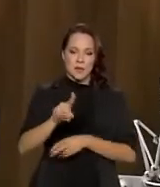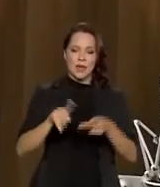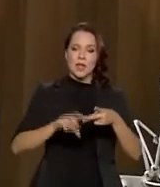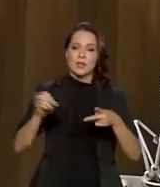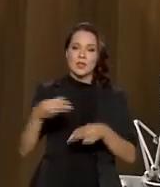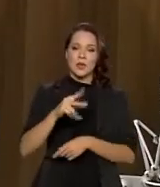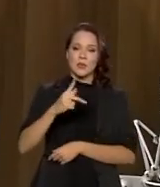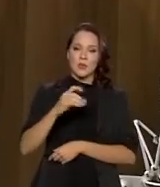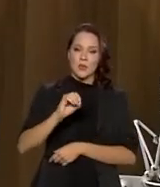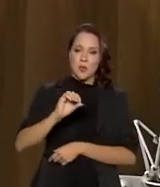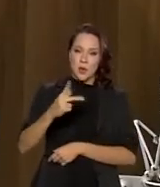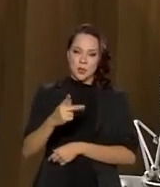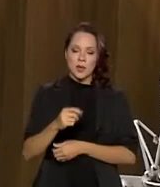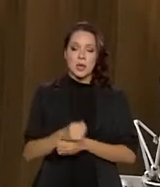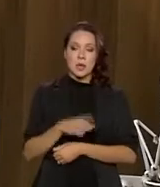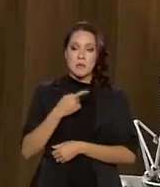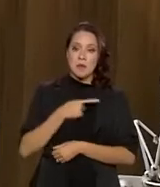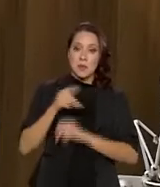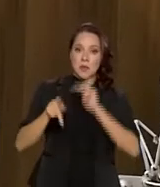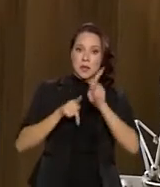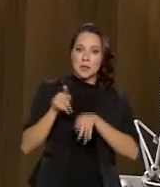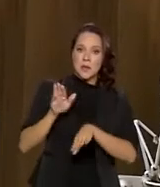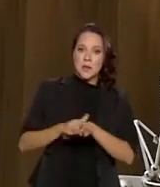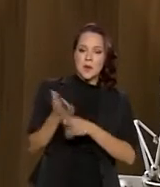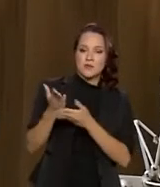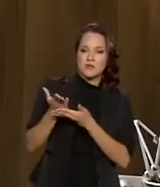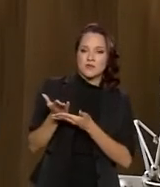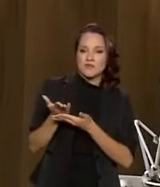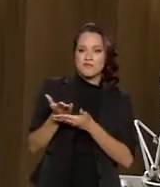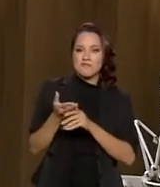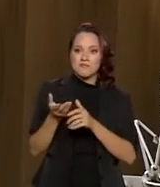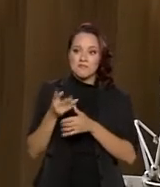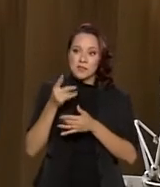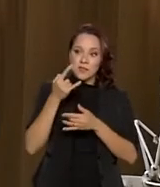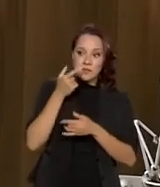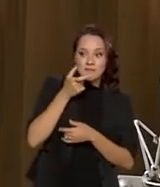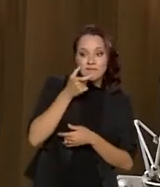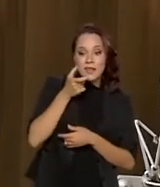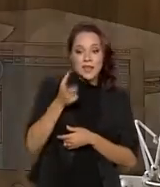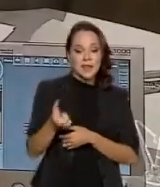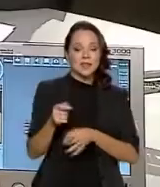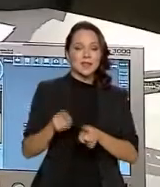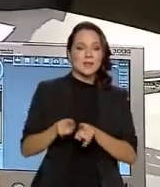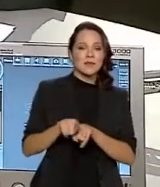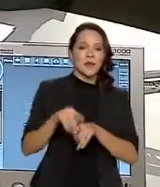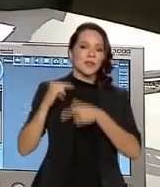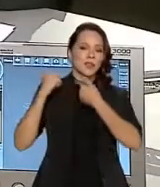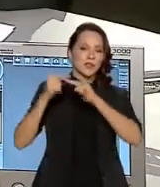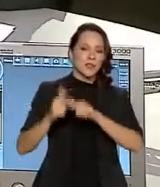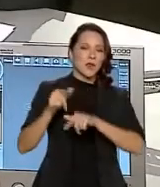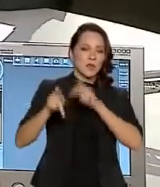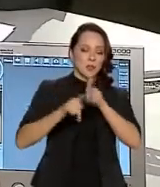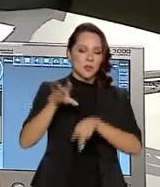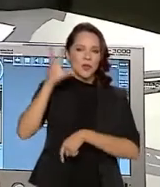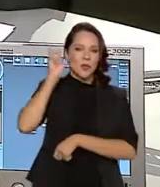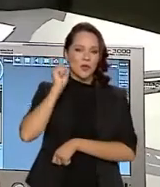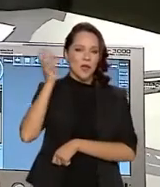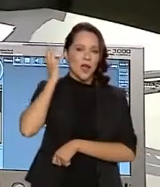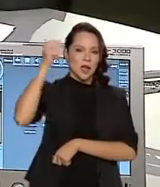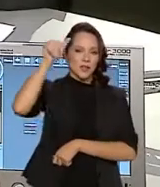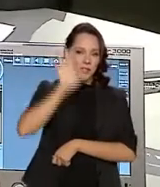novo pop nacional para atrair um público maior e rejuvenescer o tradicional público ouvinte